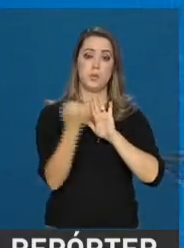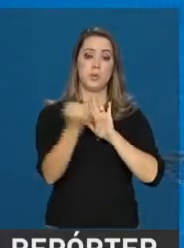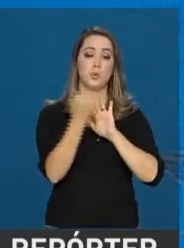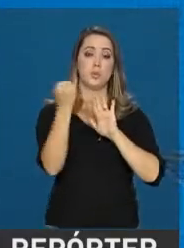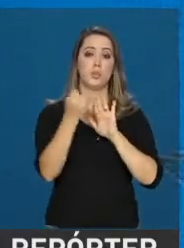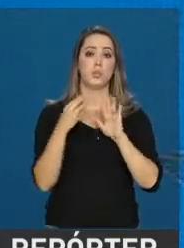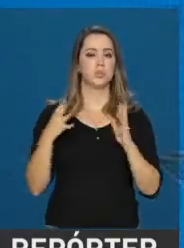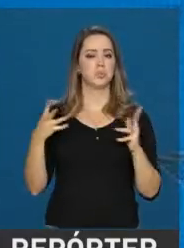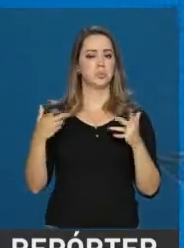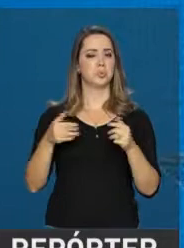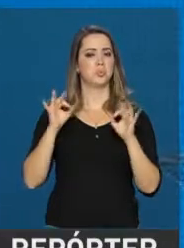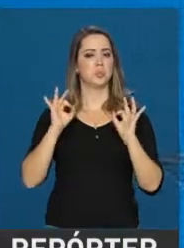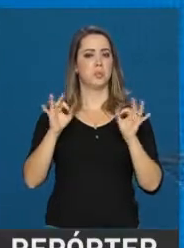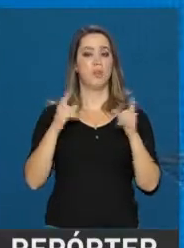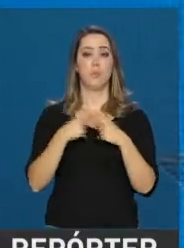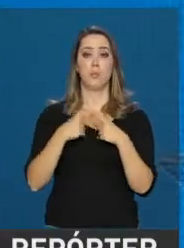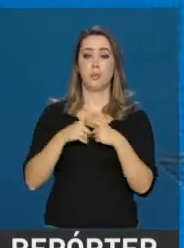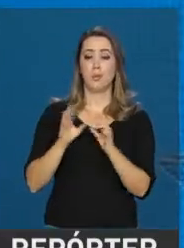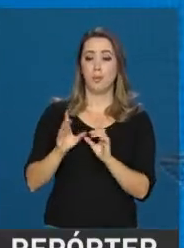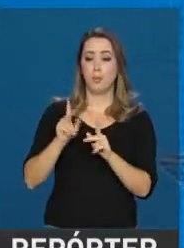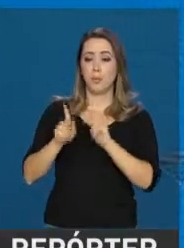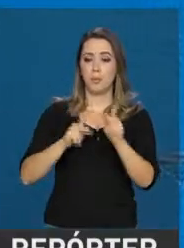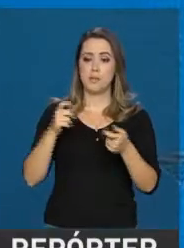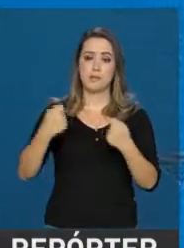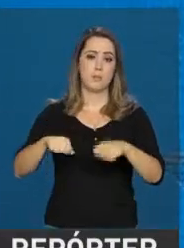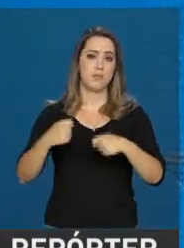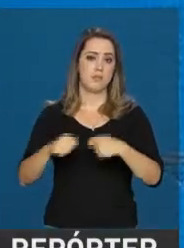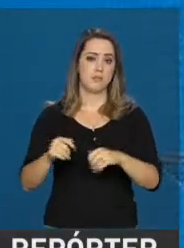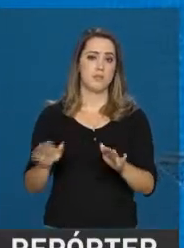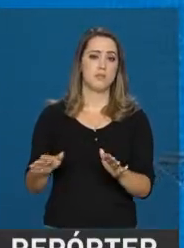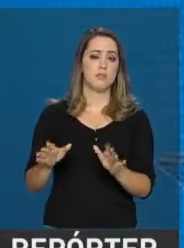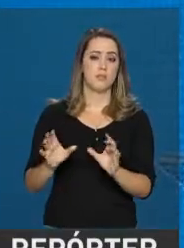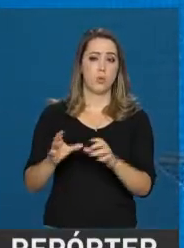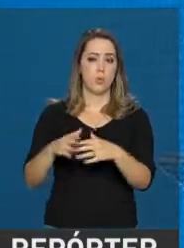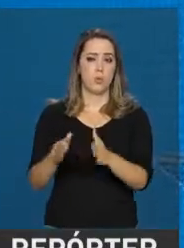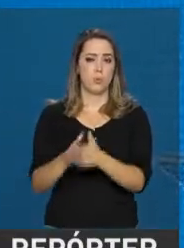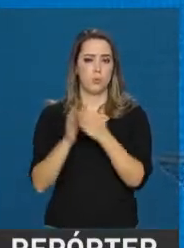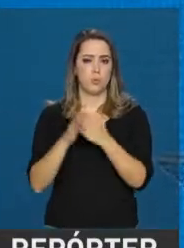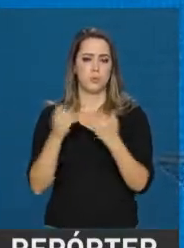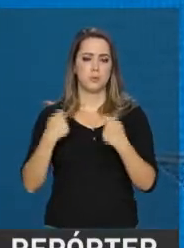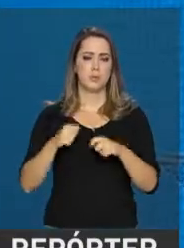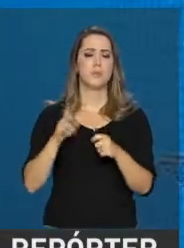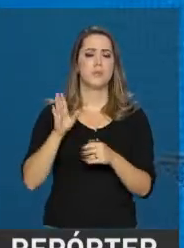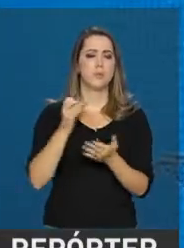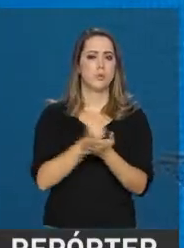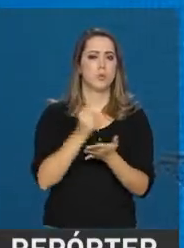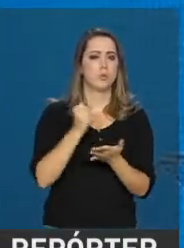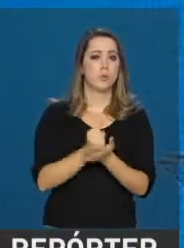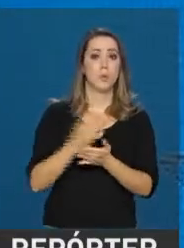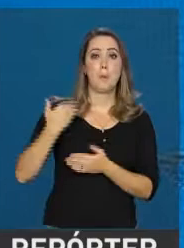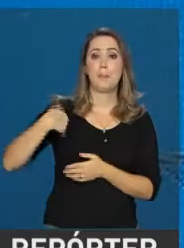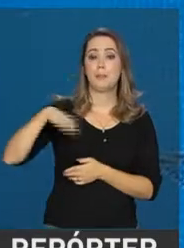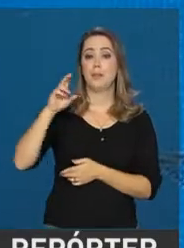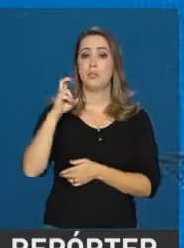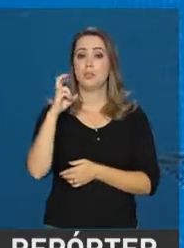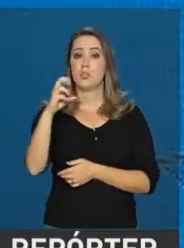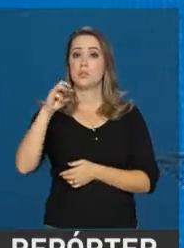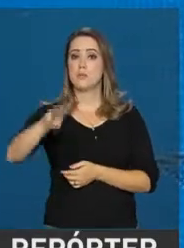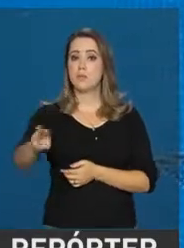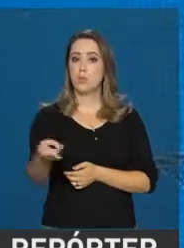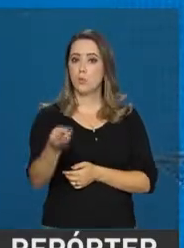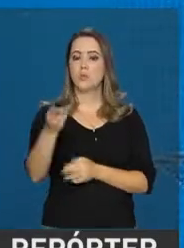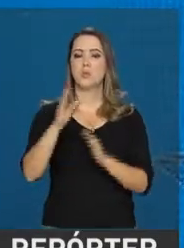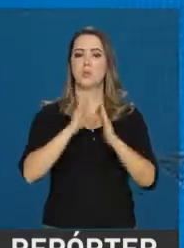função das carências do povo brasileiro, contratou mais de 5 milhões de